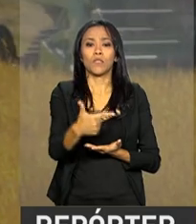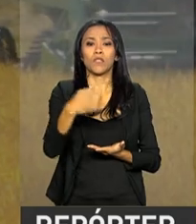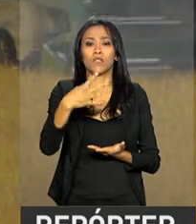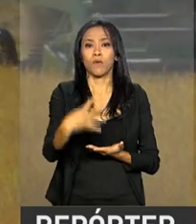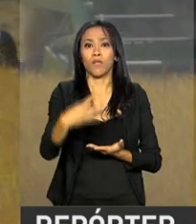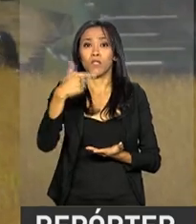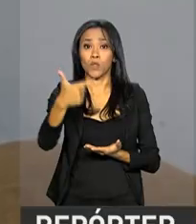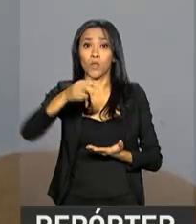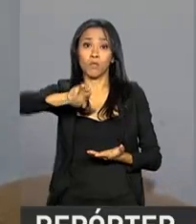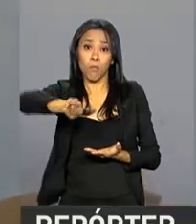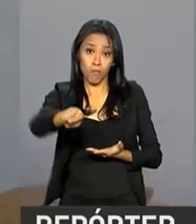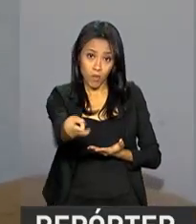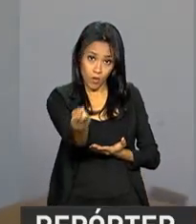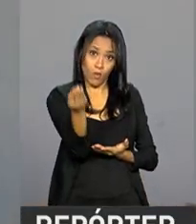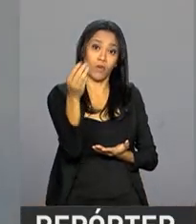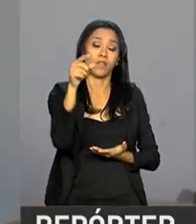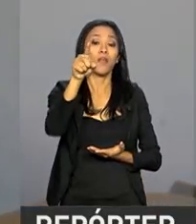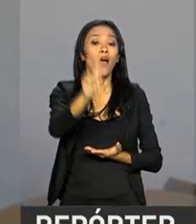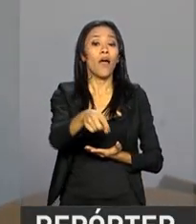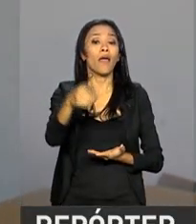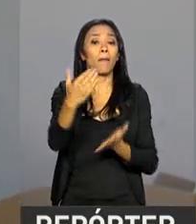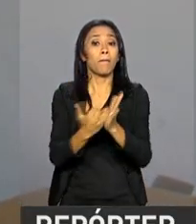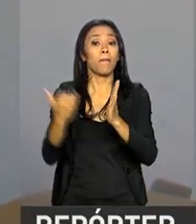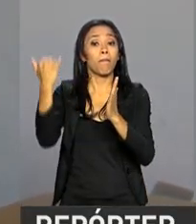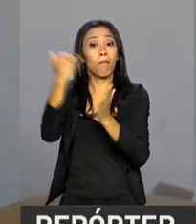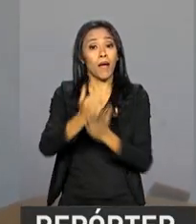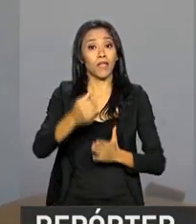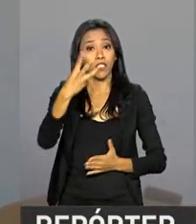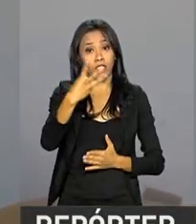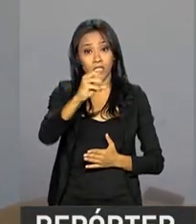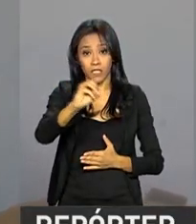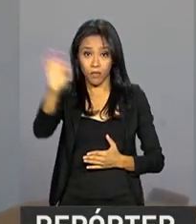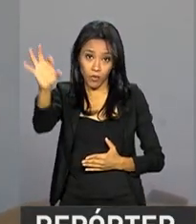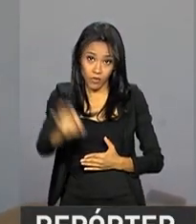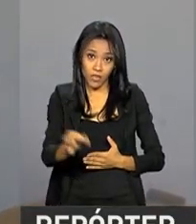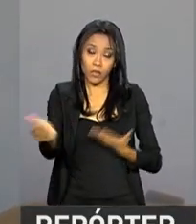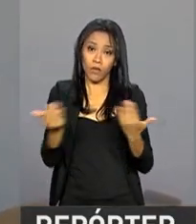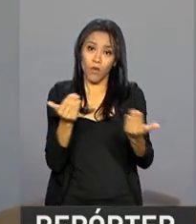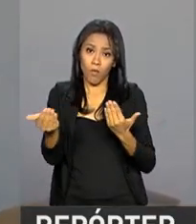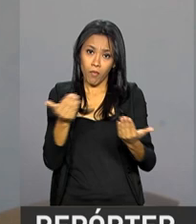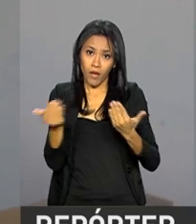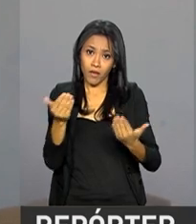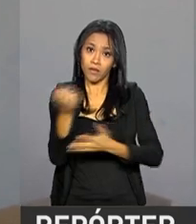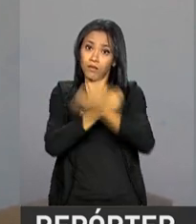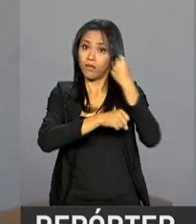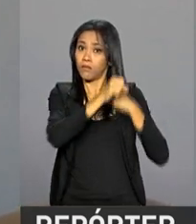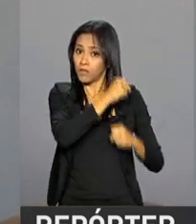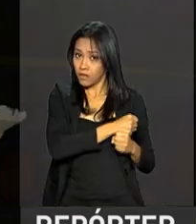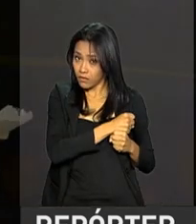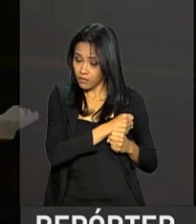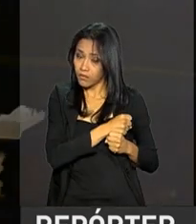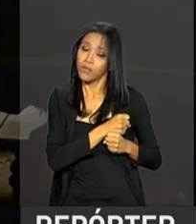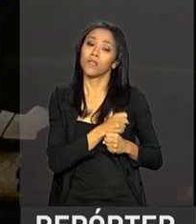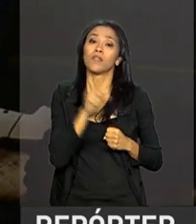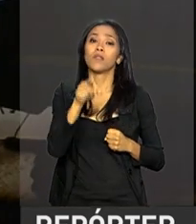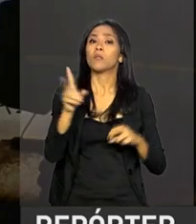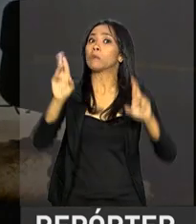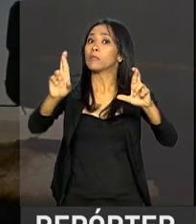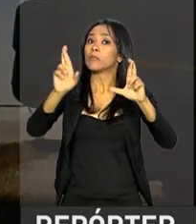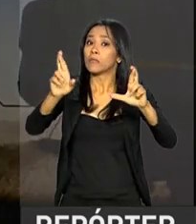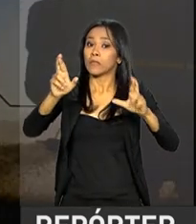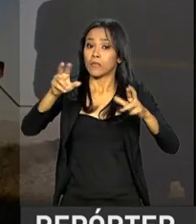de toneladas é uma elevação de mais de 30% em comparação à safra do ano passado a expectativa